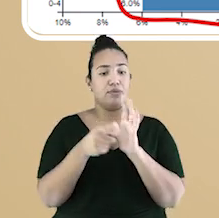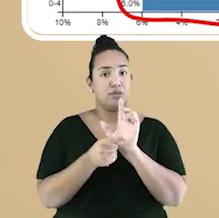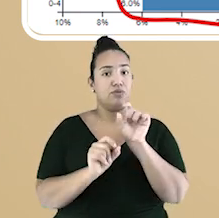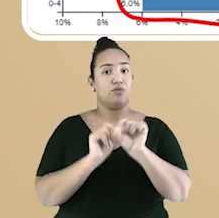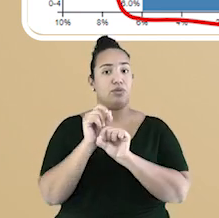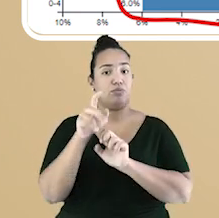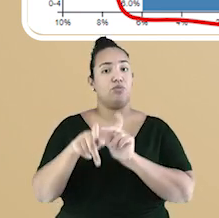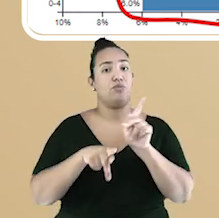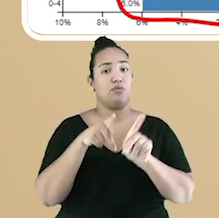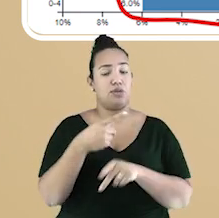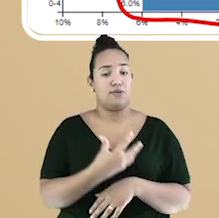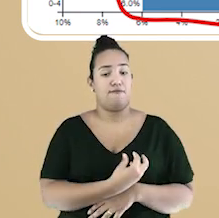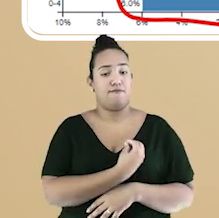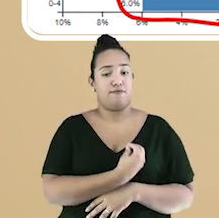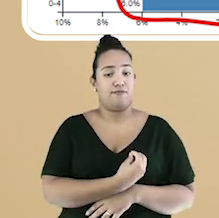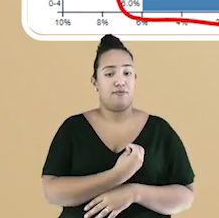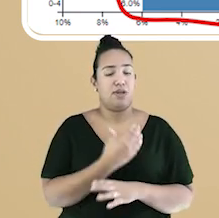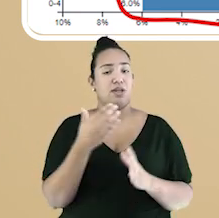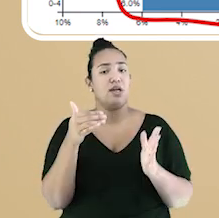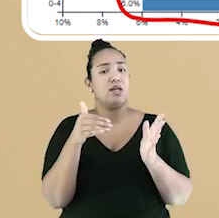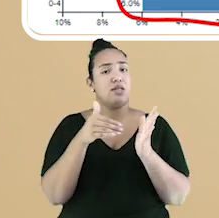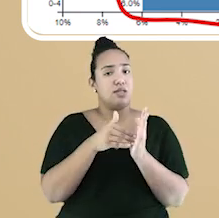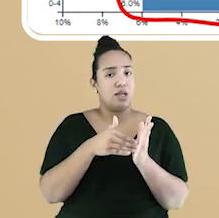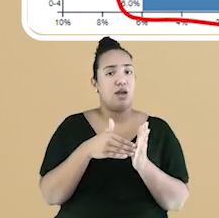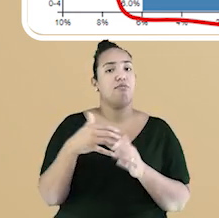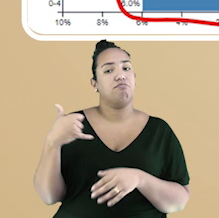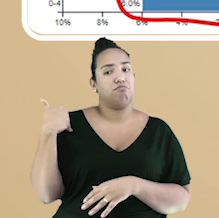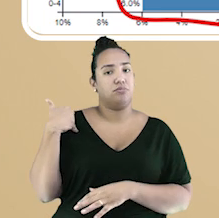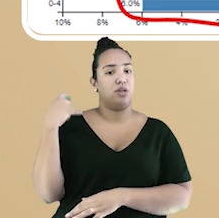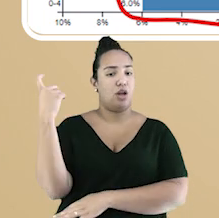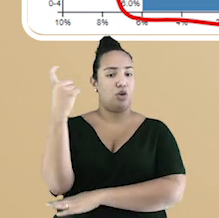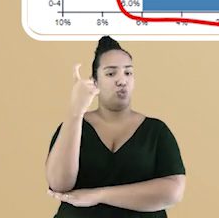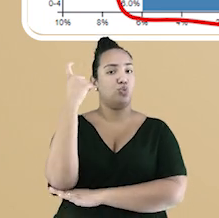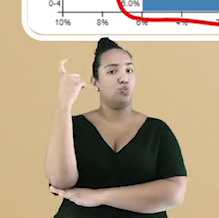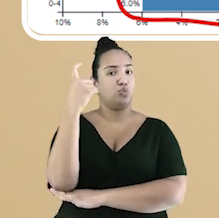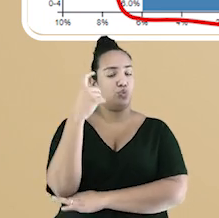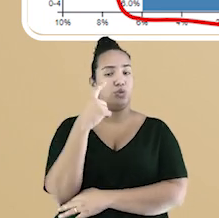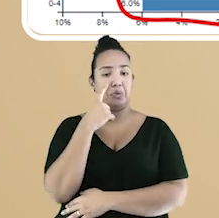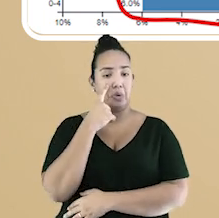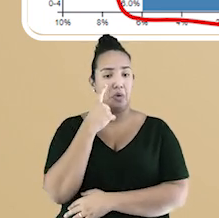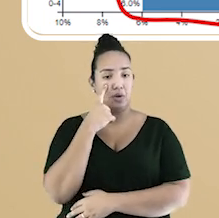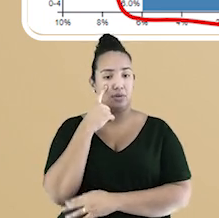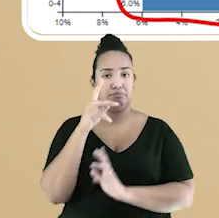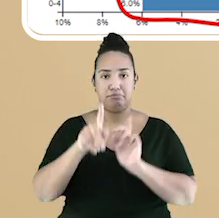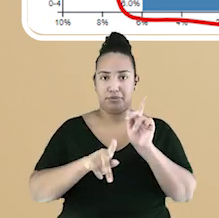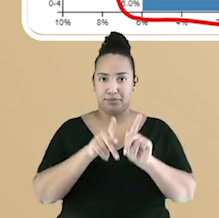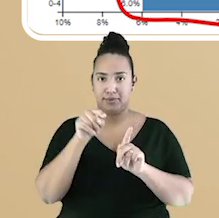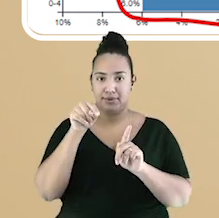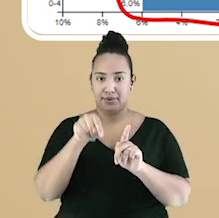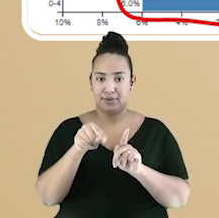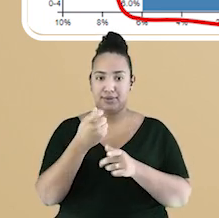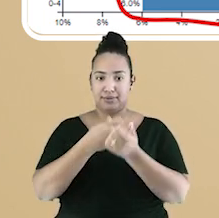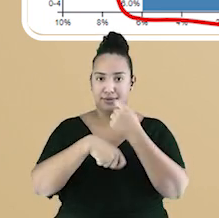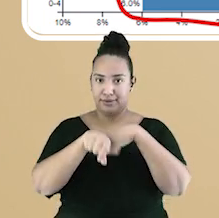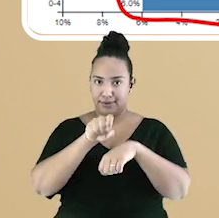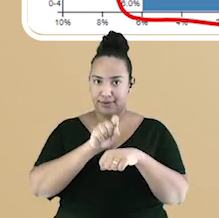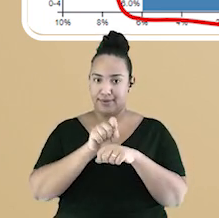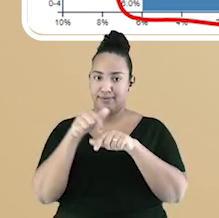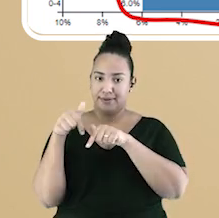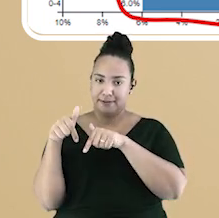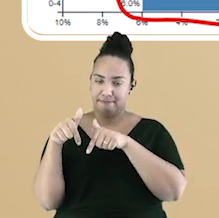que a maior parte da população vive até a idade adulta, onde está presente a